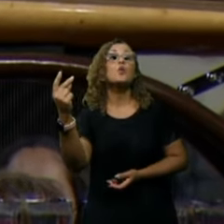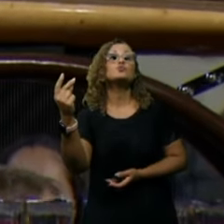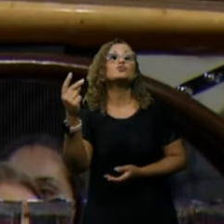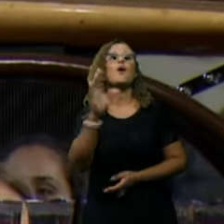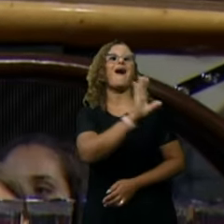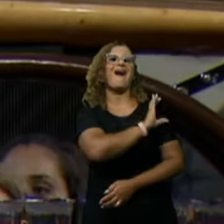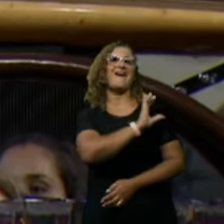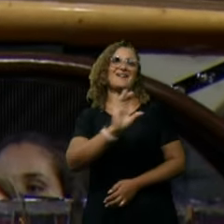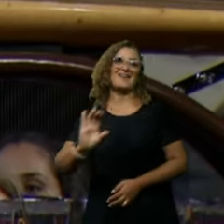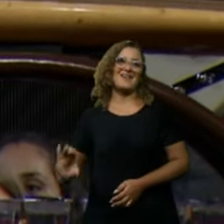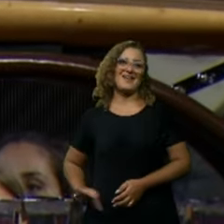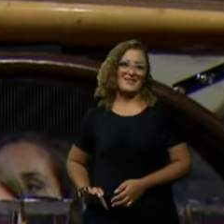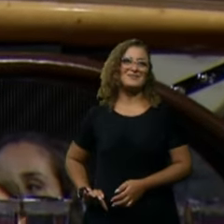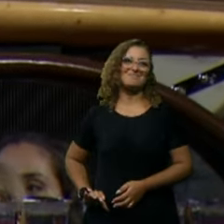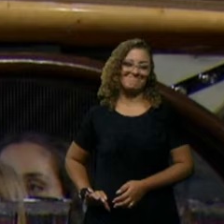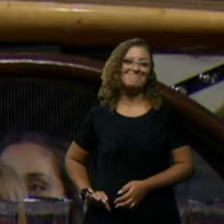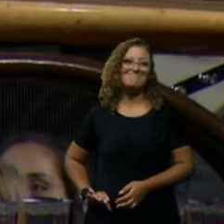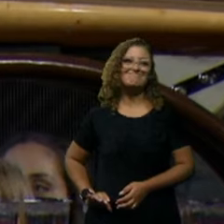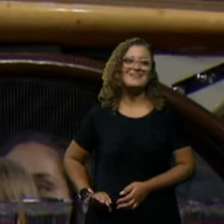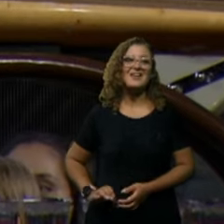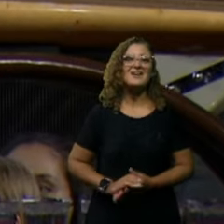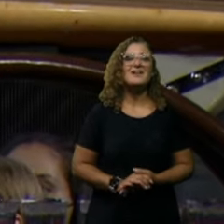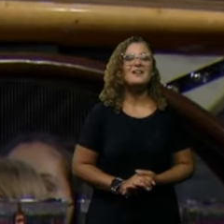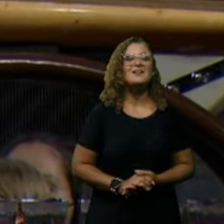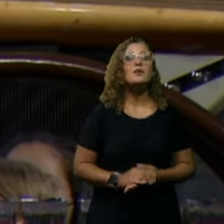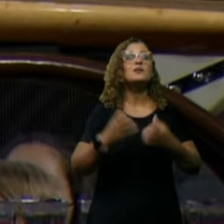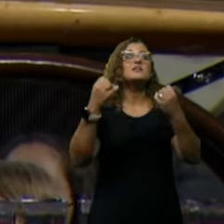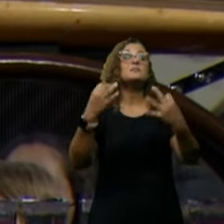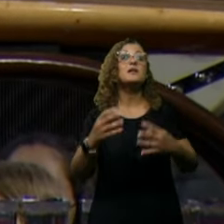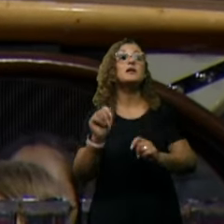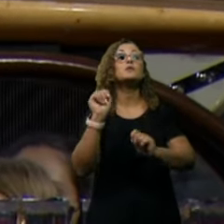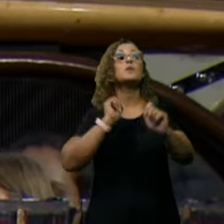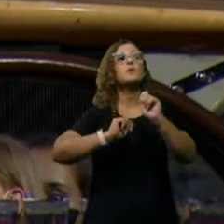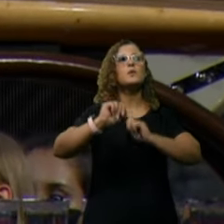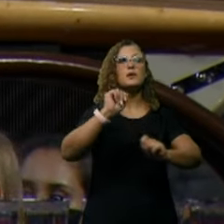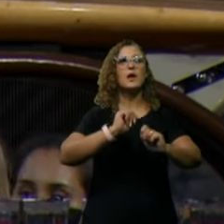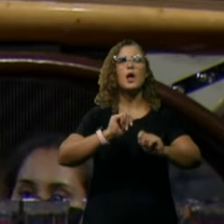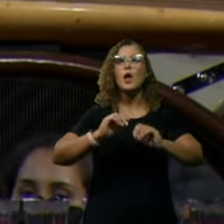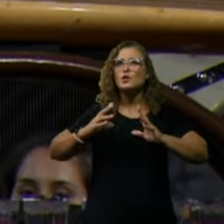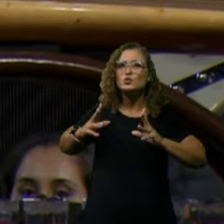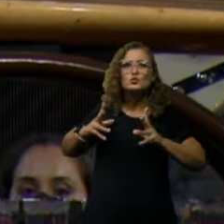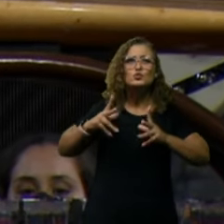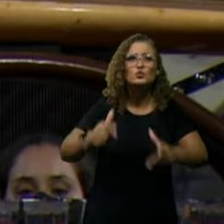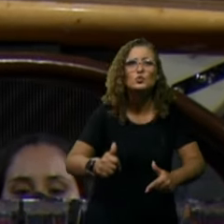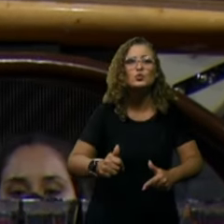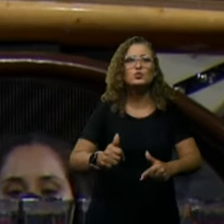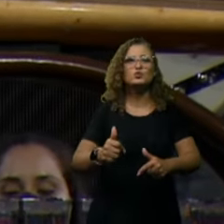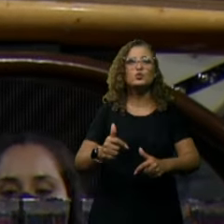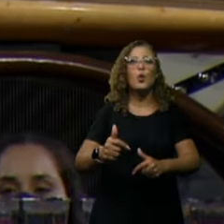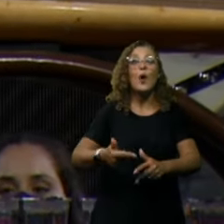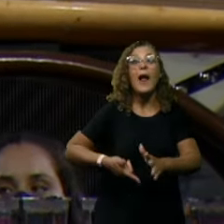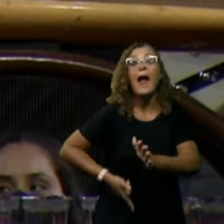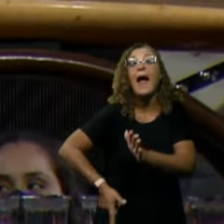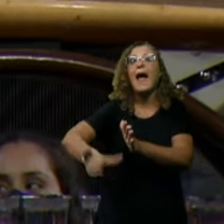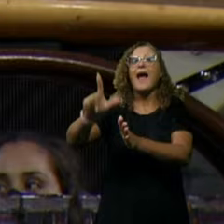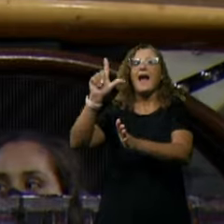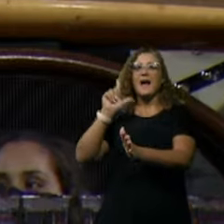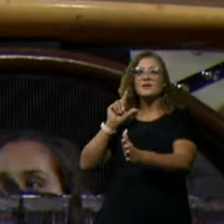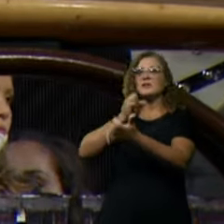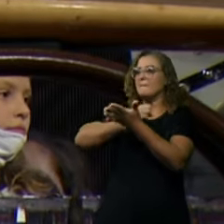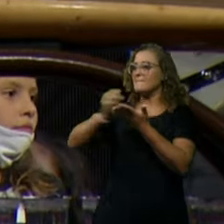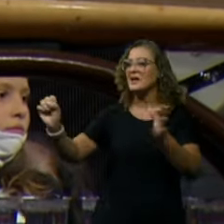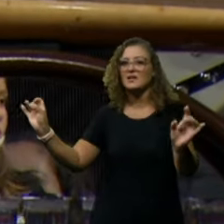é Cristo então segundo a verdade o que ela está dizendo é tudo que veio antes poderá passar mas o que veio depois não